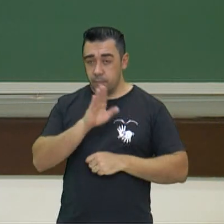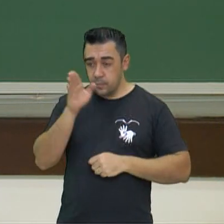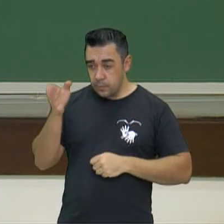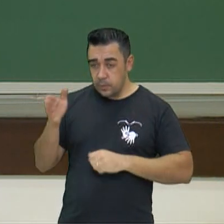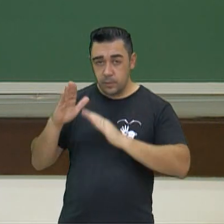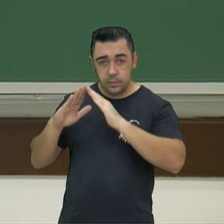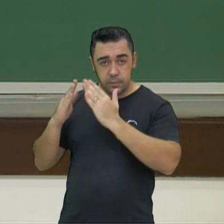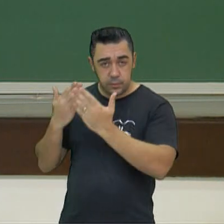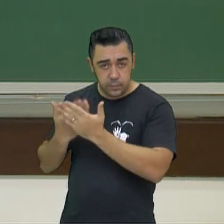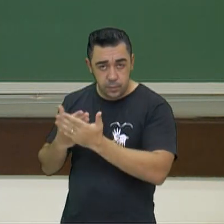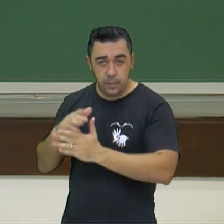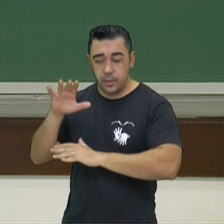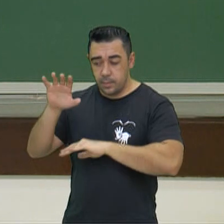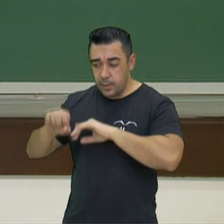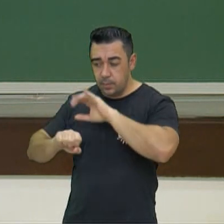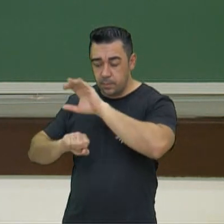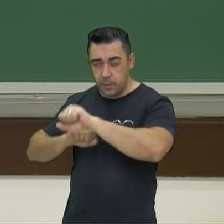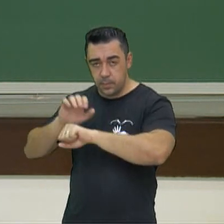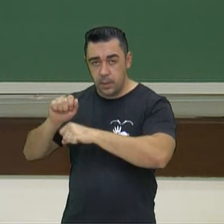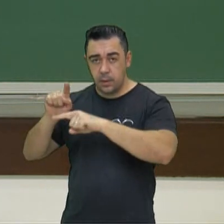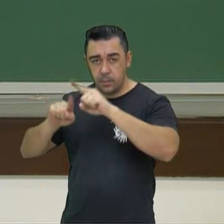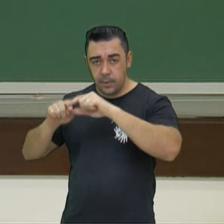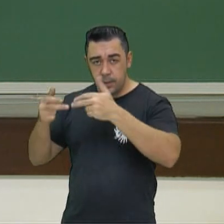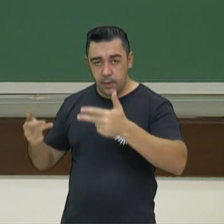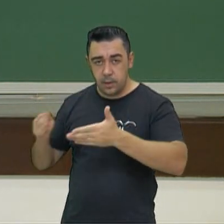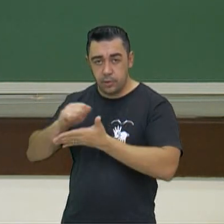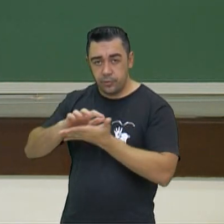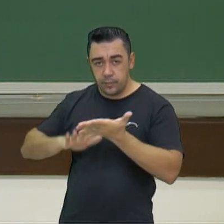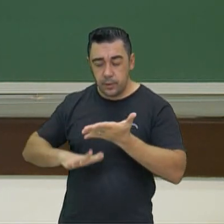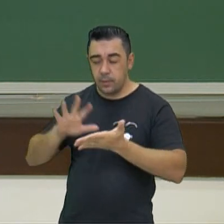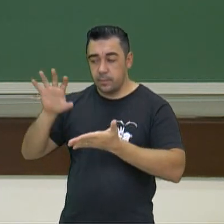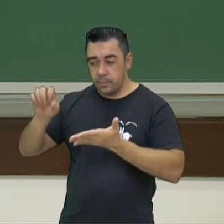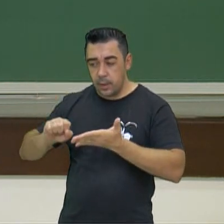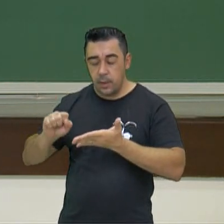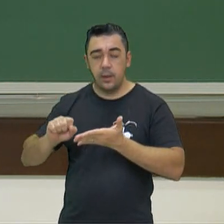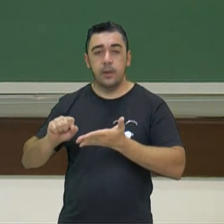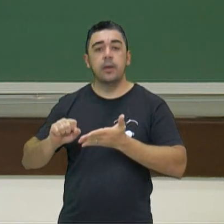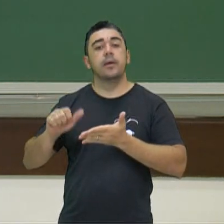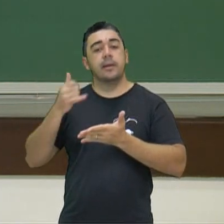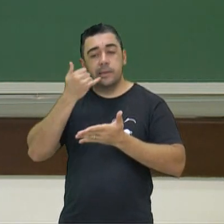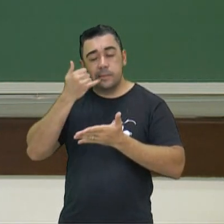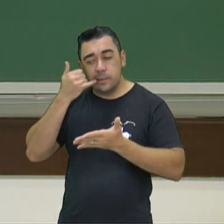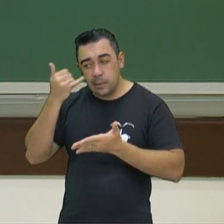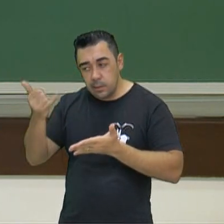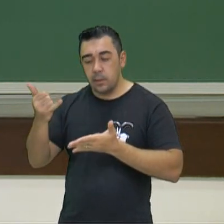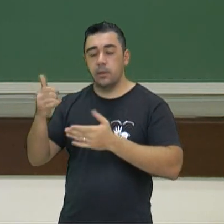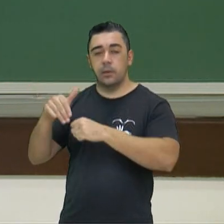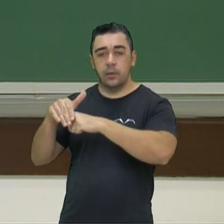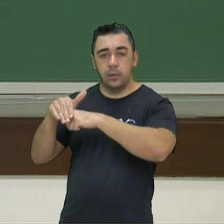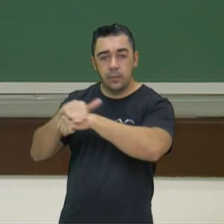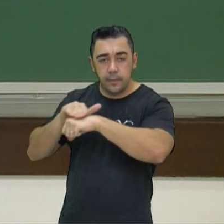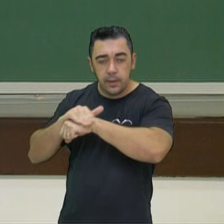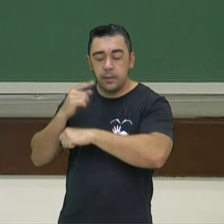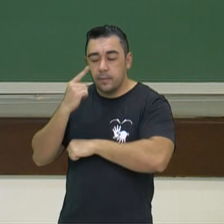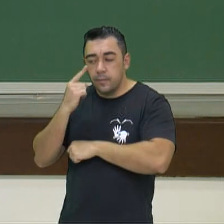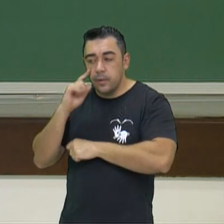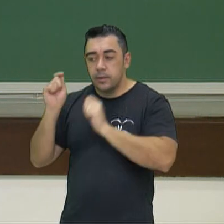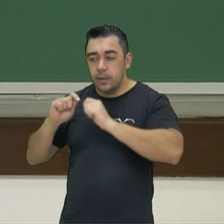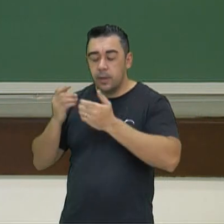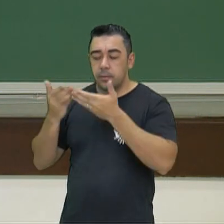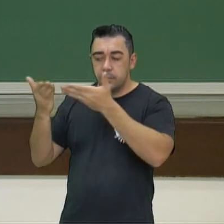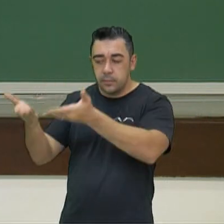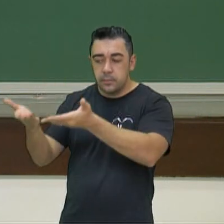nas escolas, se você está vendo pela TV. Se não retirou o material, dá uma ligadinha, veja quando pode tirar e quando pode